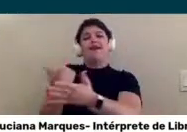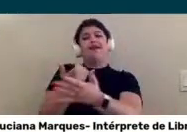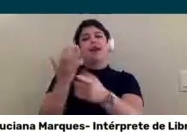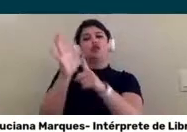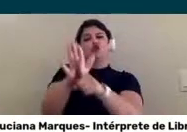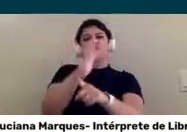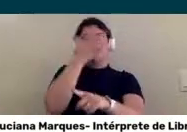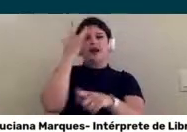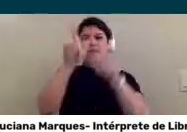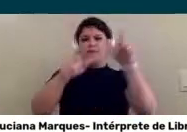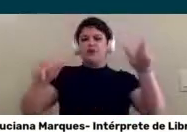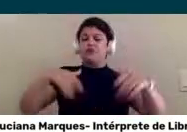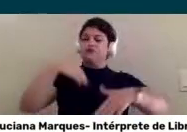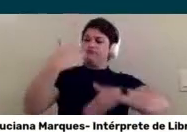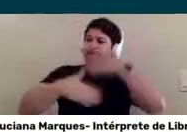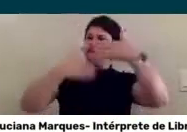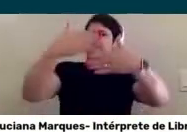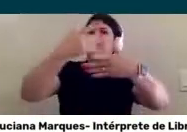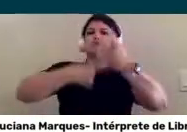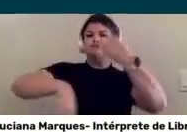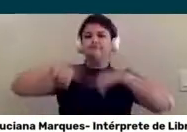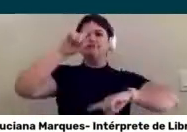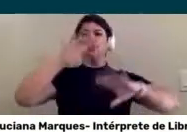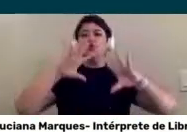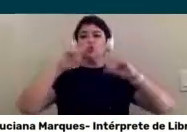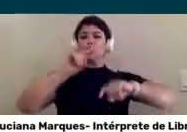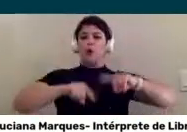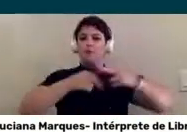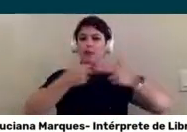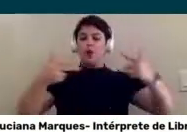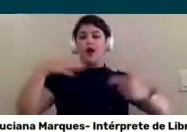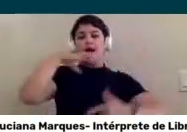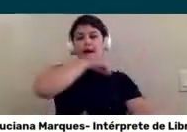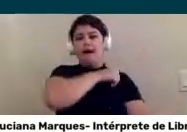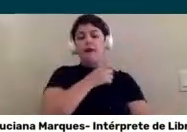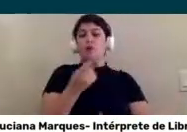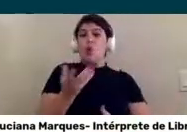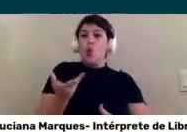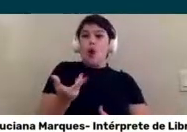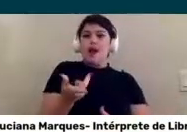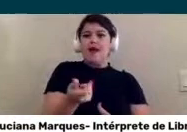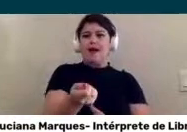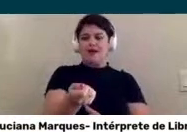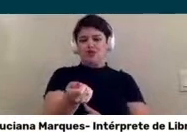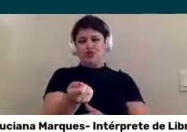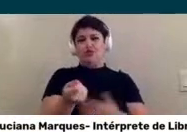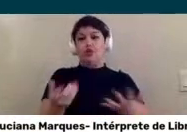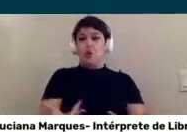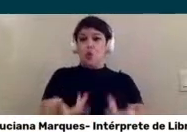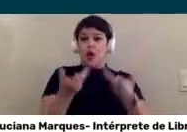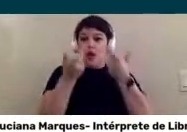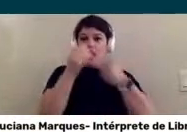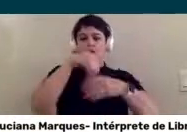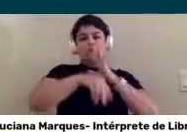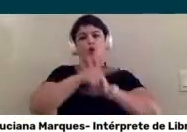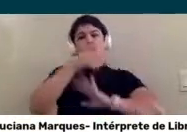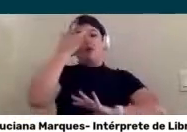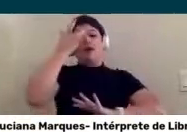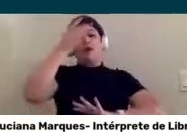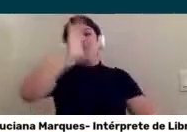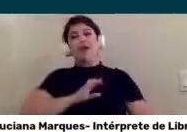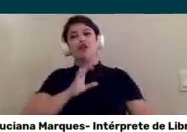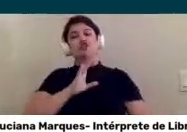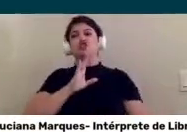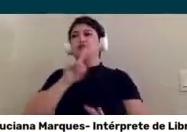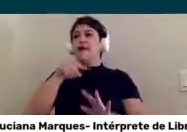se desenvolverem, né, e os produtos a chegarem rapidamente e com qualidade aí na mão dos clientes finais, né?